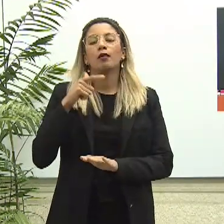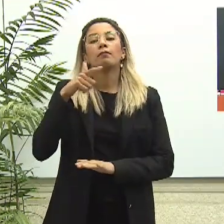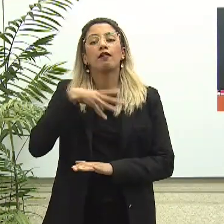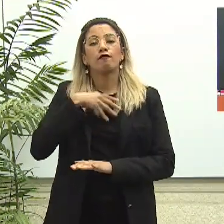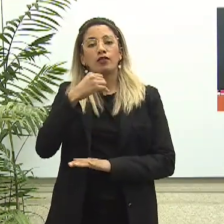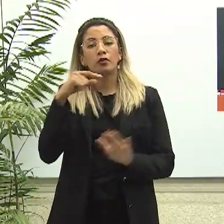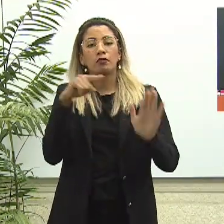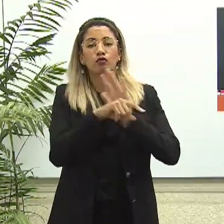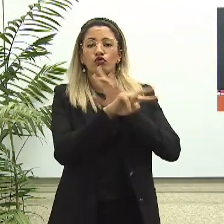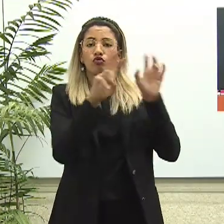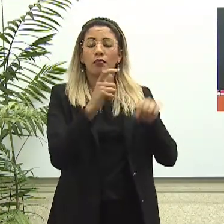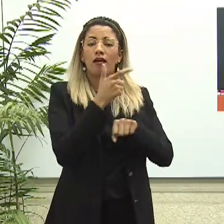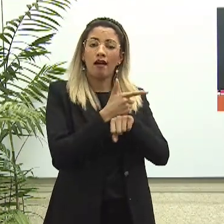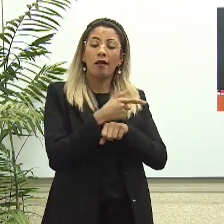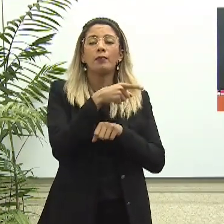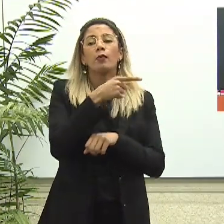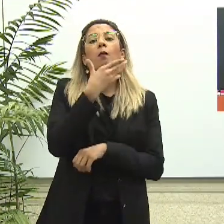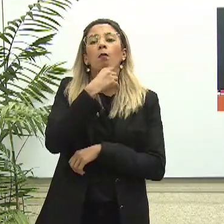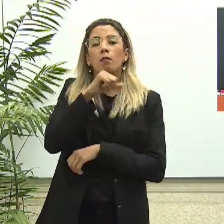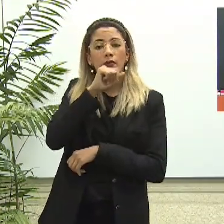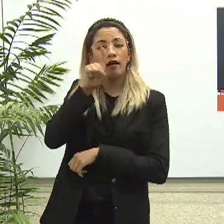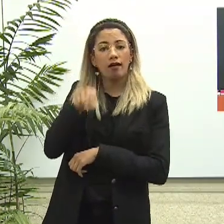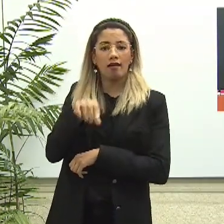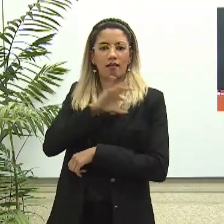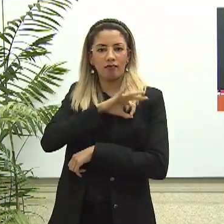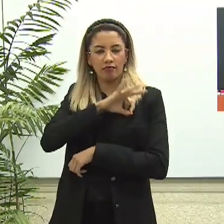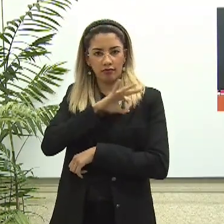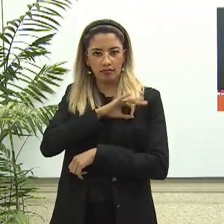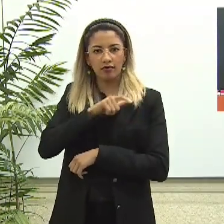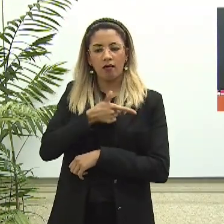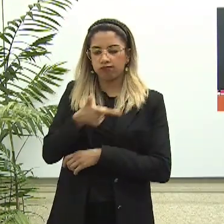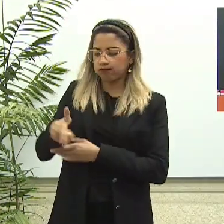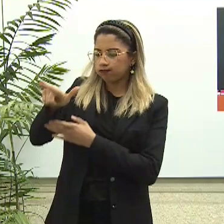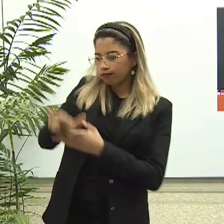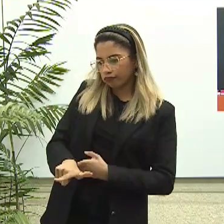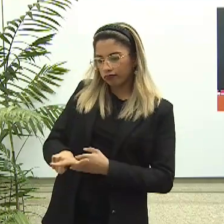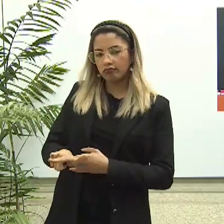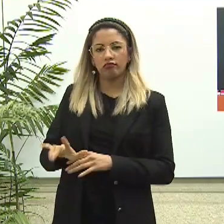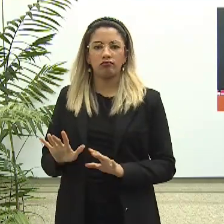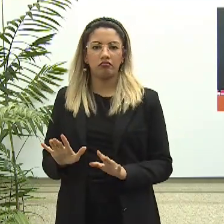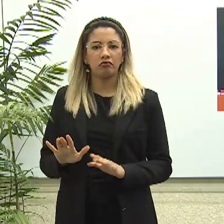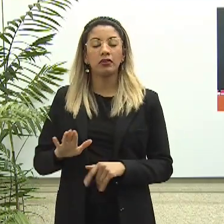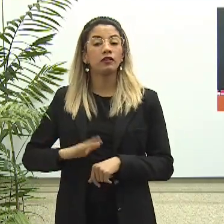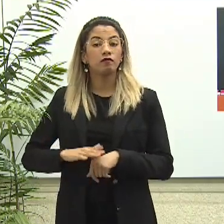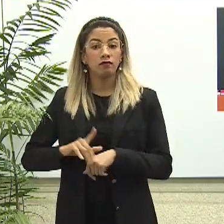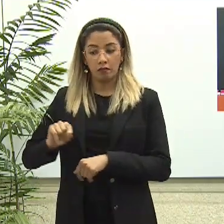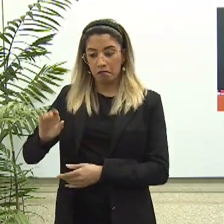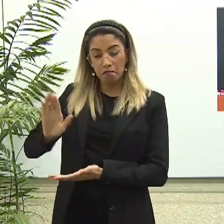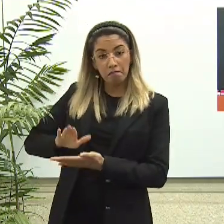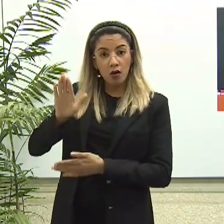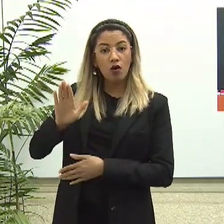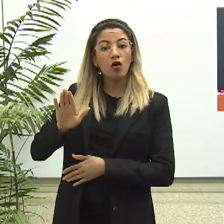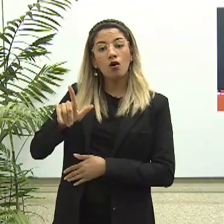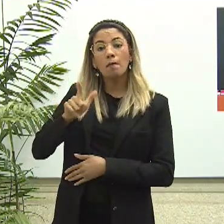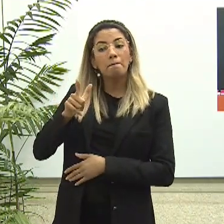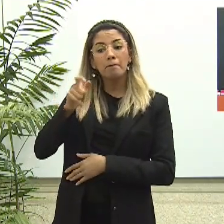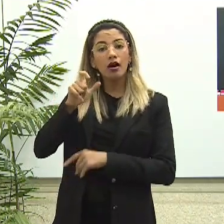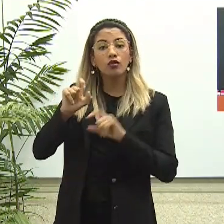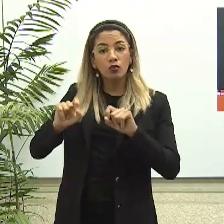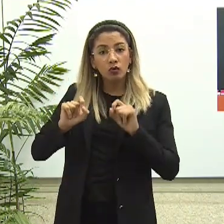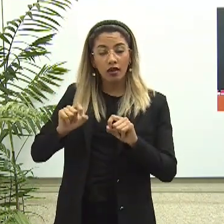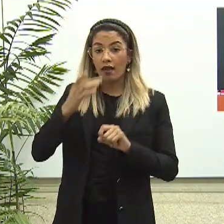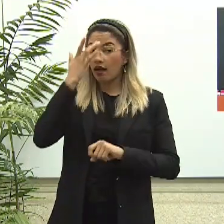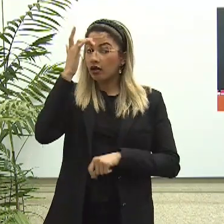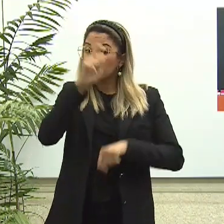que é um militar põe a arma em cima da mesa e fala arma mate E nada acontece E aí ele fala olha não são as armas que matam são as